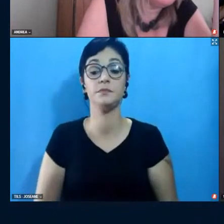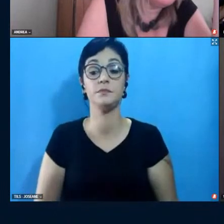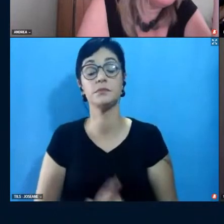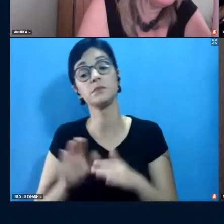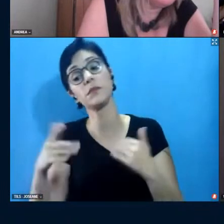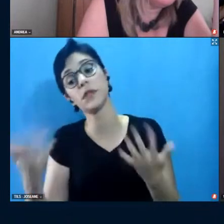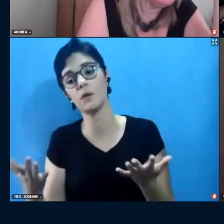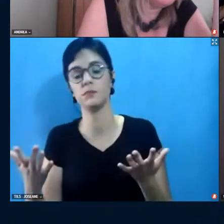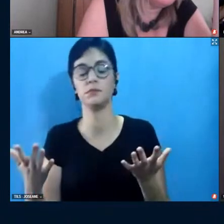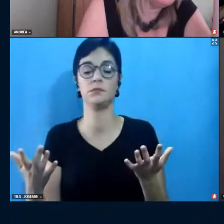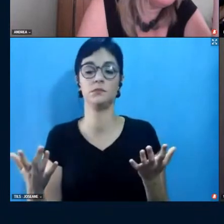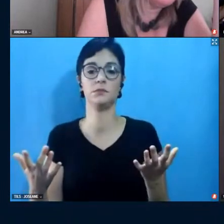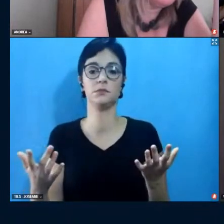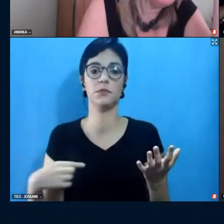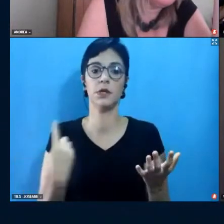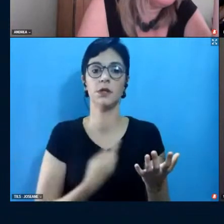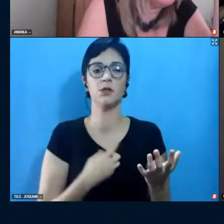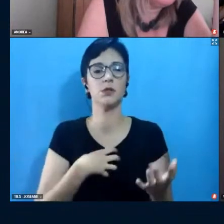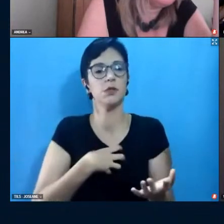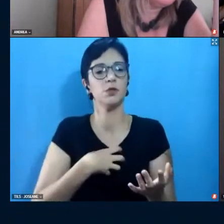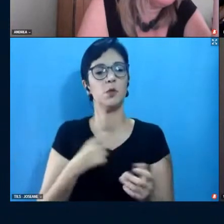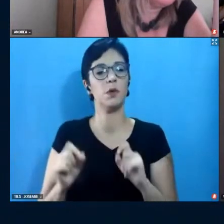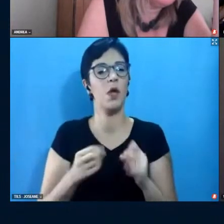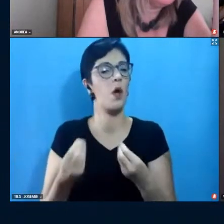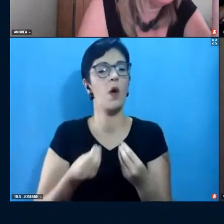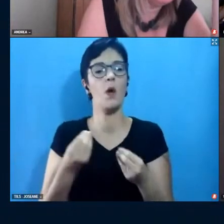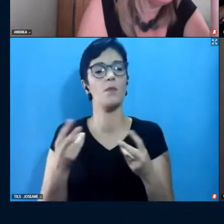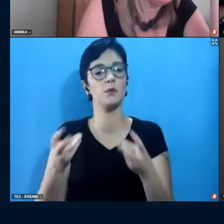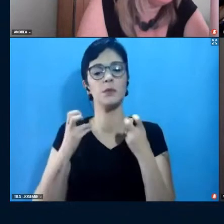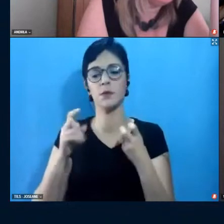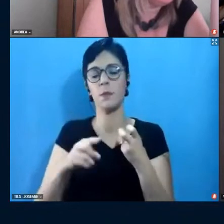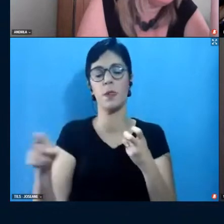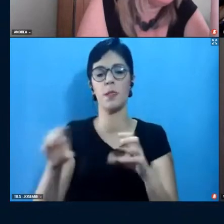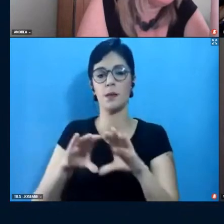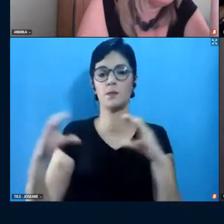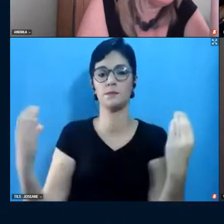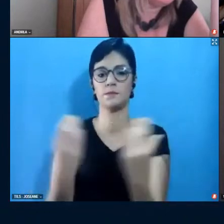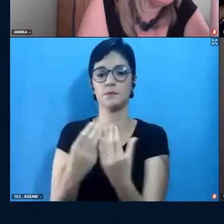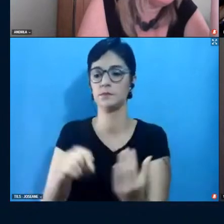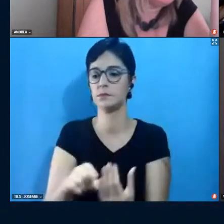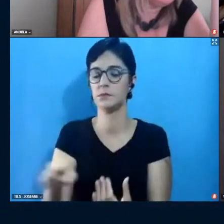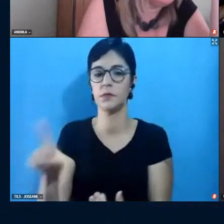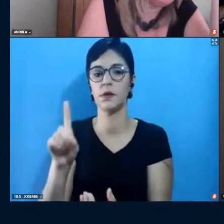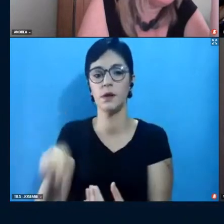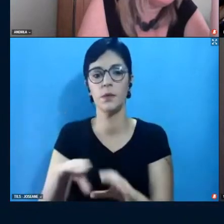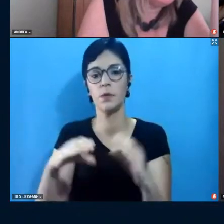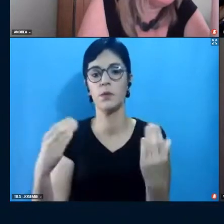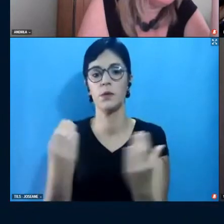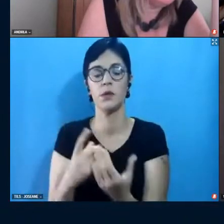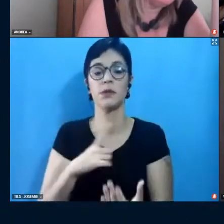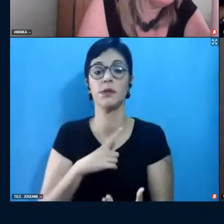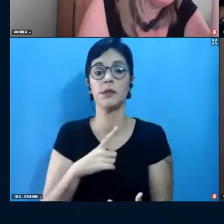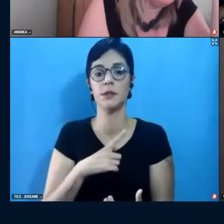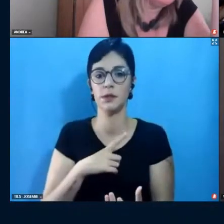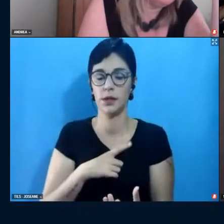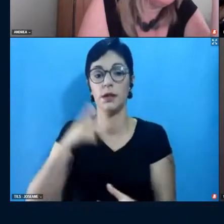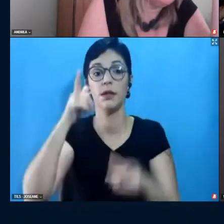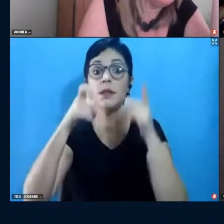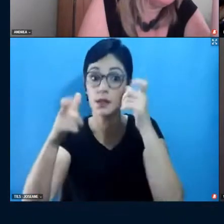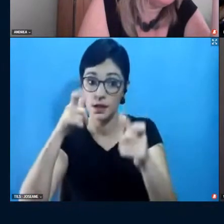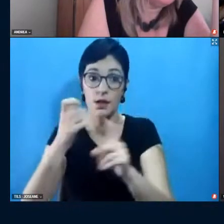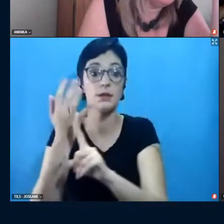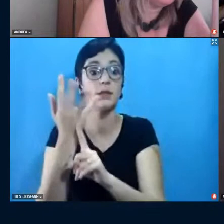foi... como nós identificamos a comunidade com que nós compartilhamos, é uma comunidade que tem, sim, um certo interesse